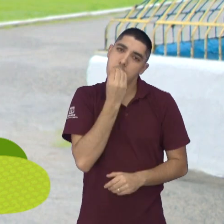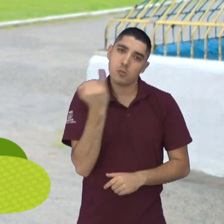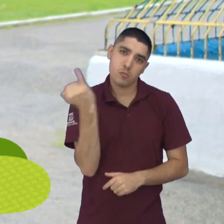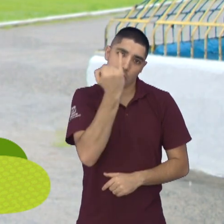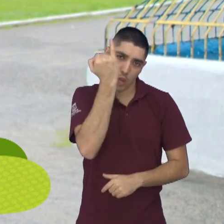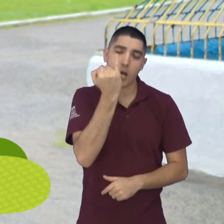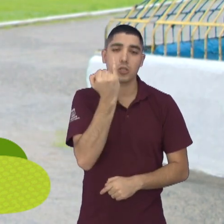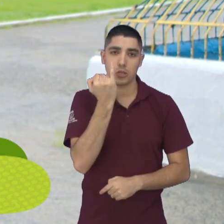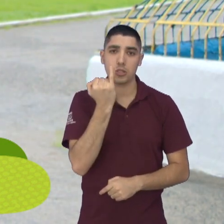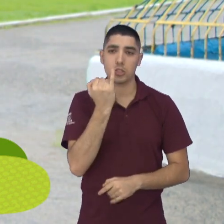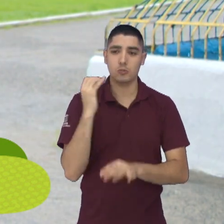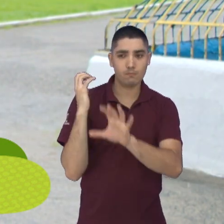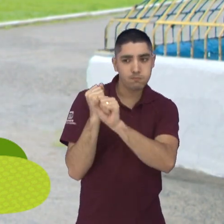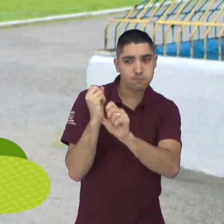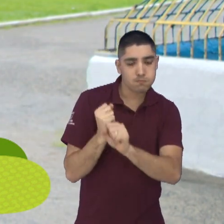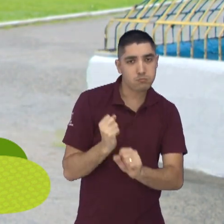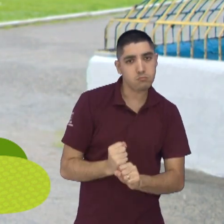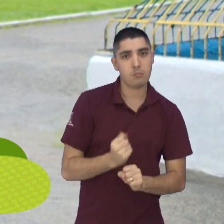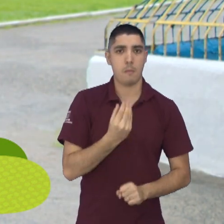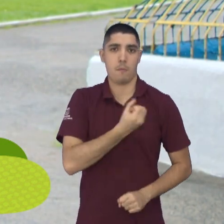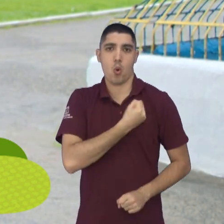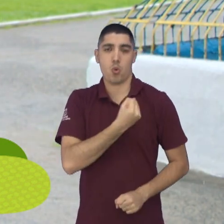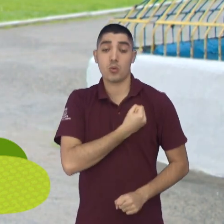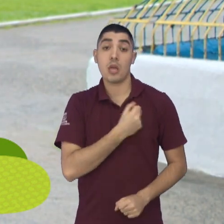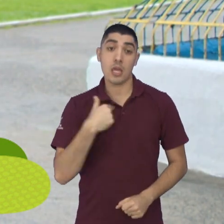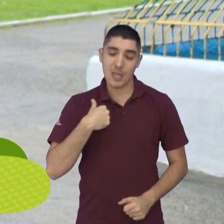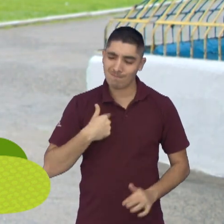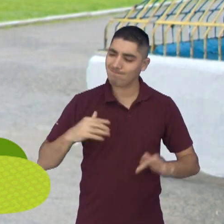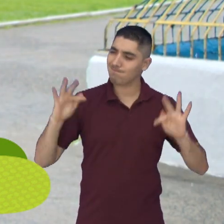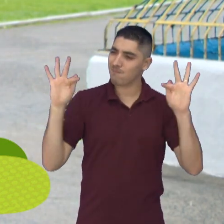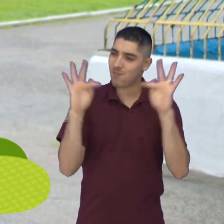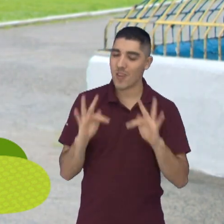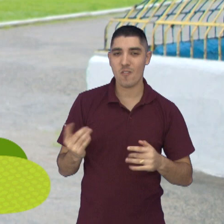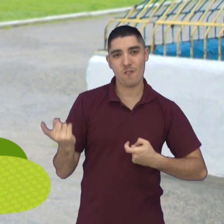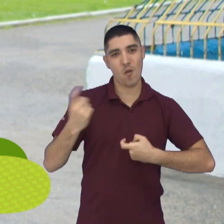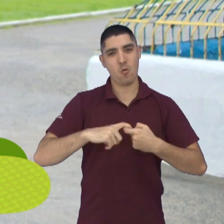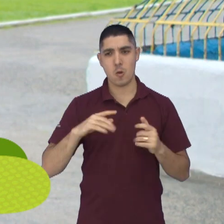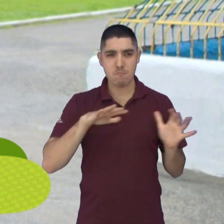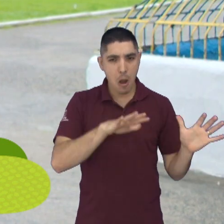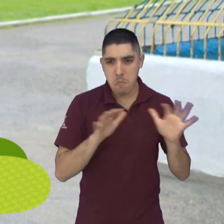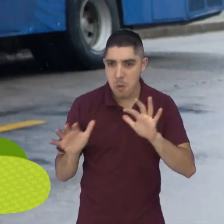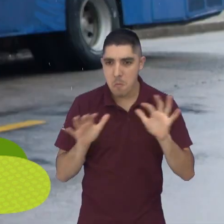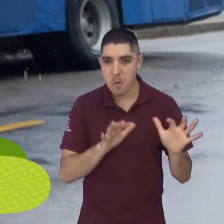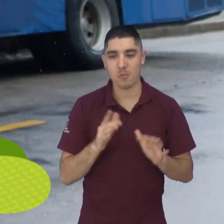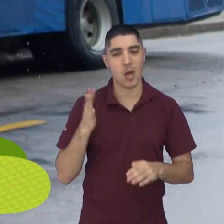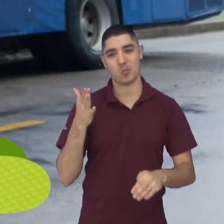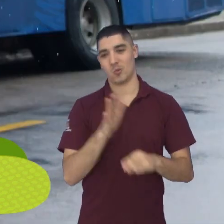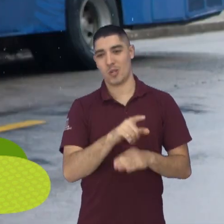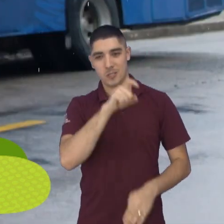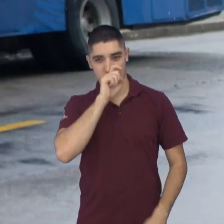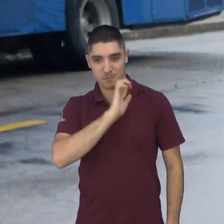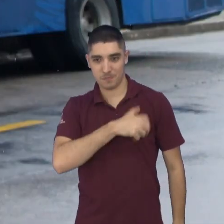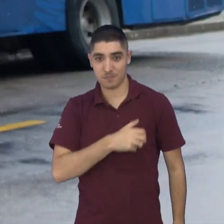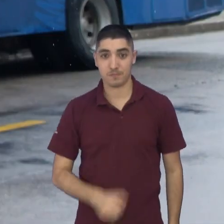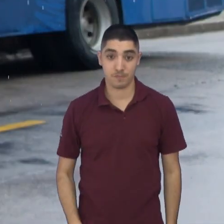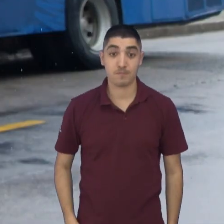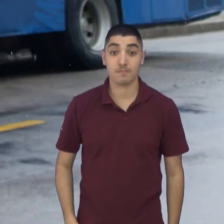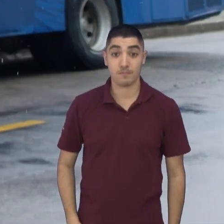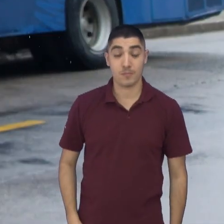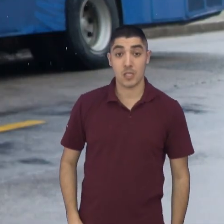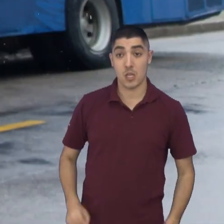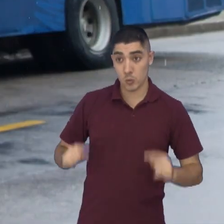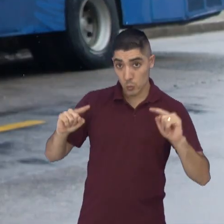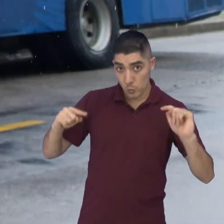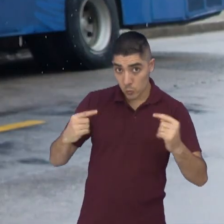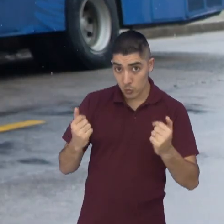Série A2 e estou muito feliz em estar retornando, feliz em estar bem e podendo ajudar o São José. Jogos fora de casa. Na